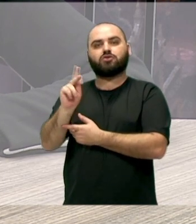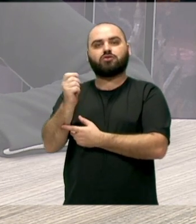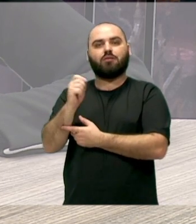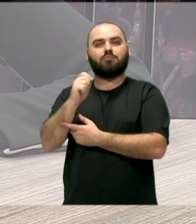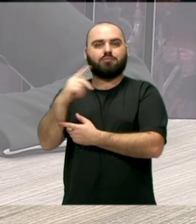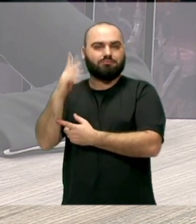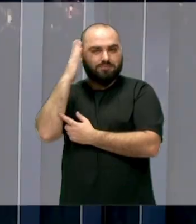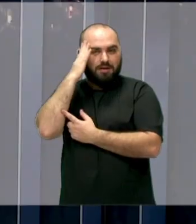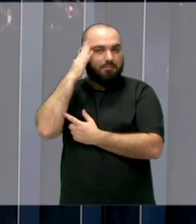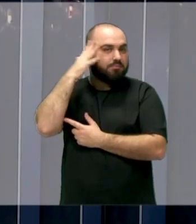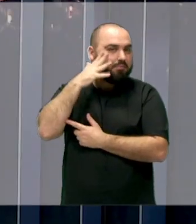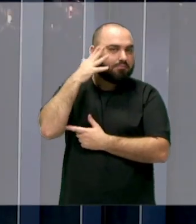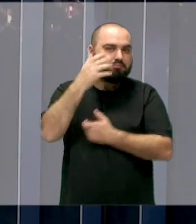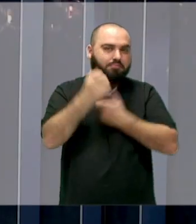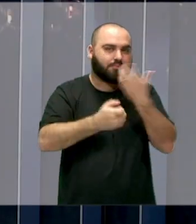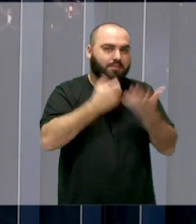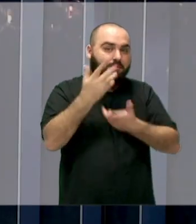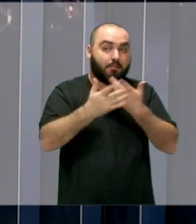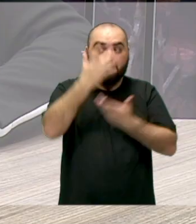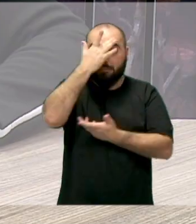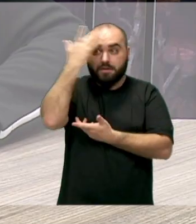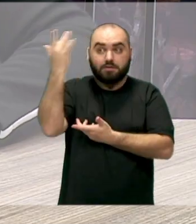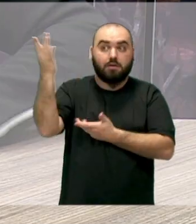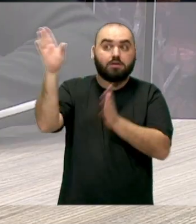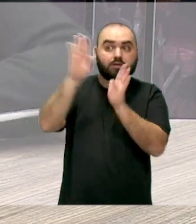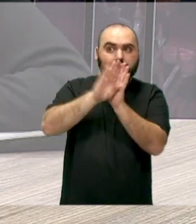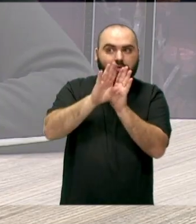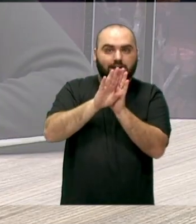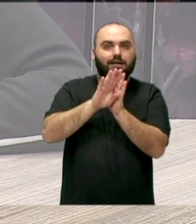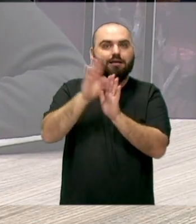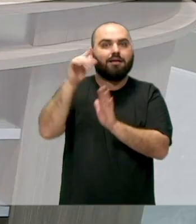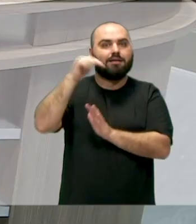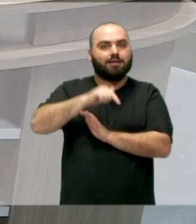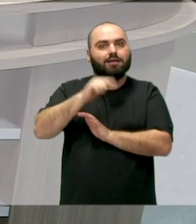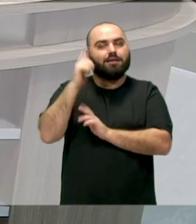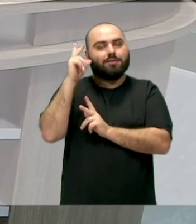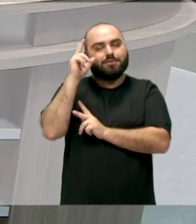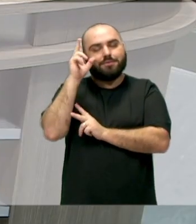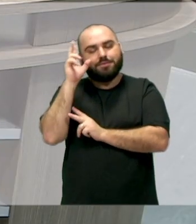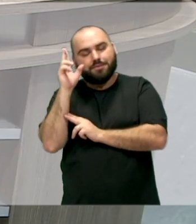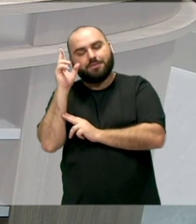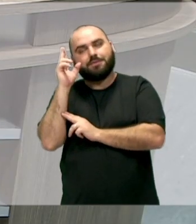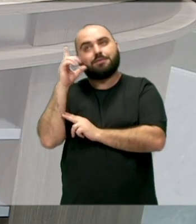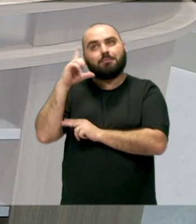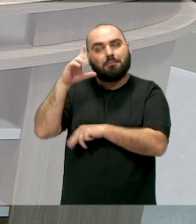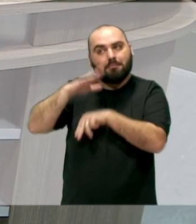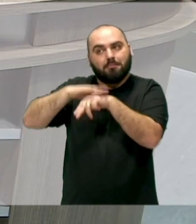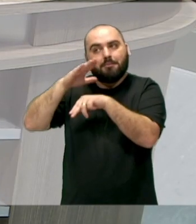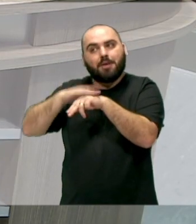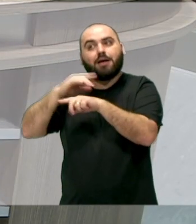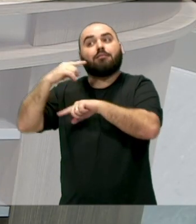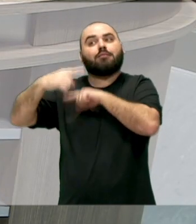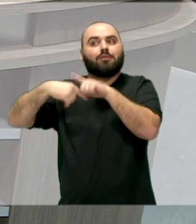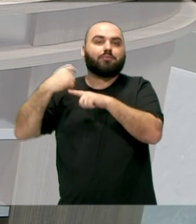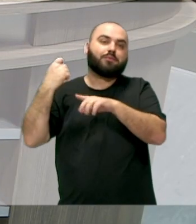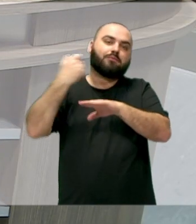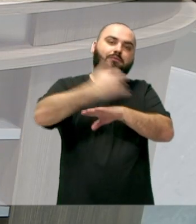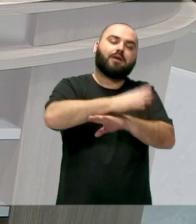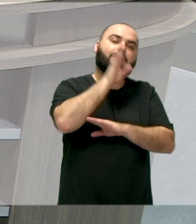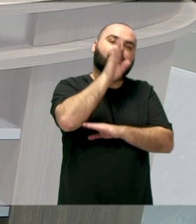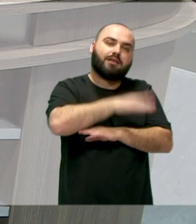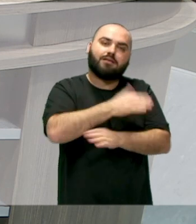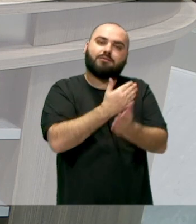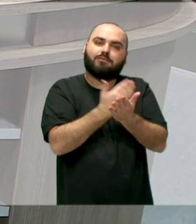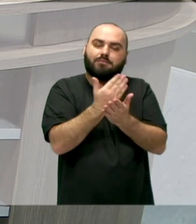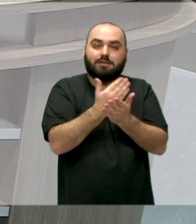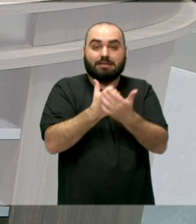de fora, e à noite tem os pode aproveitar para dormir um pouquinho mais, porque tem a jam session, tem as rodas de choro, e daí 10